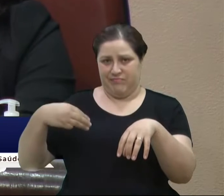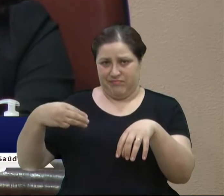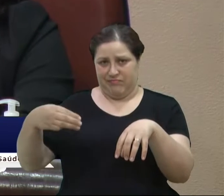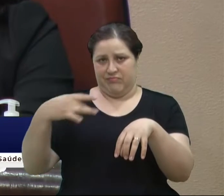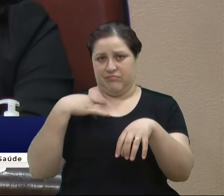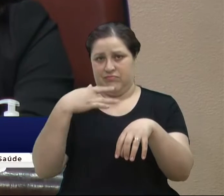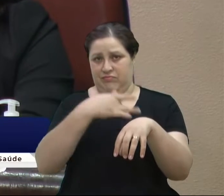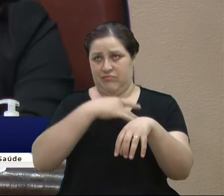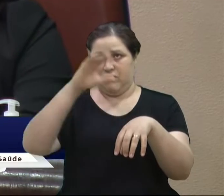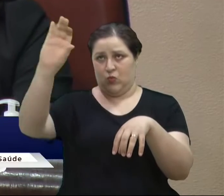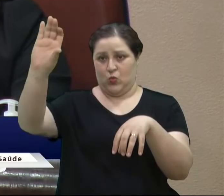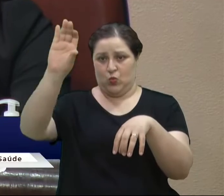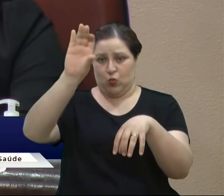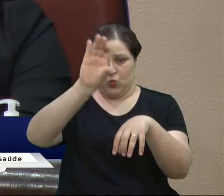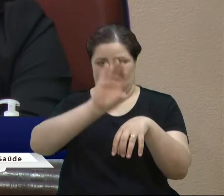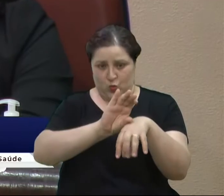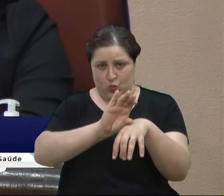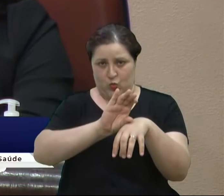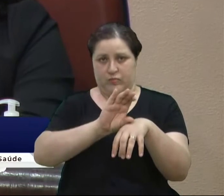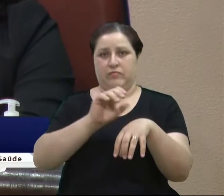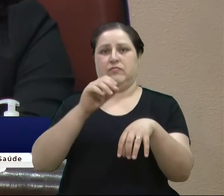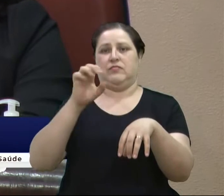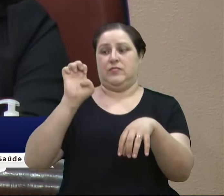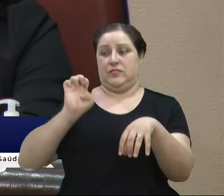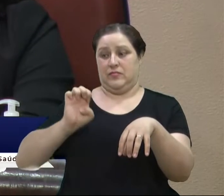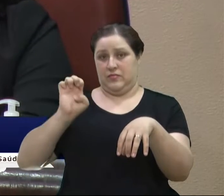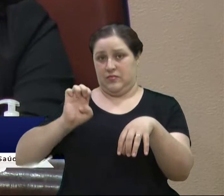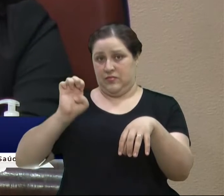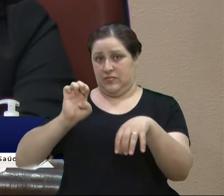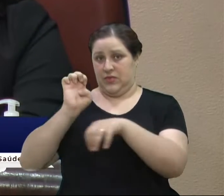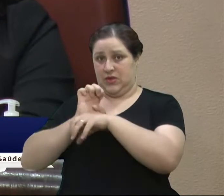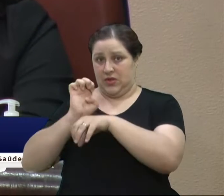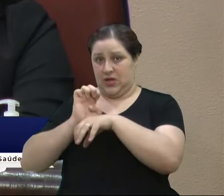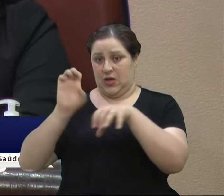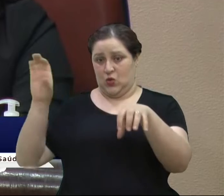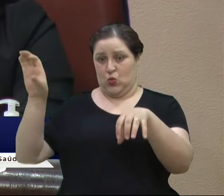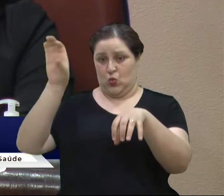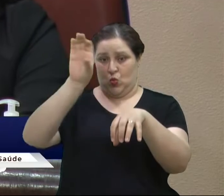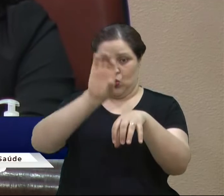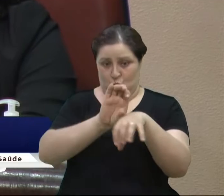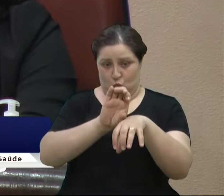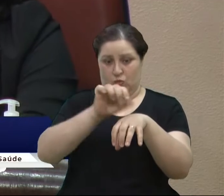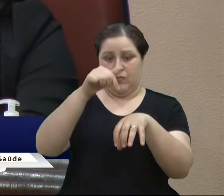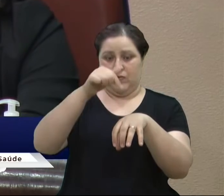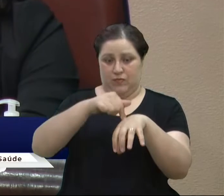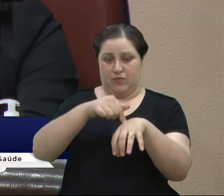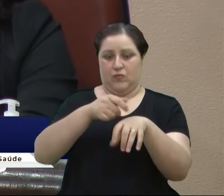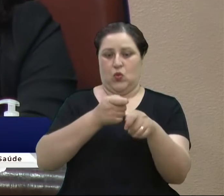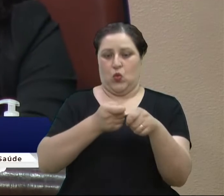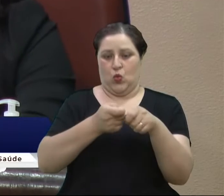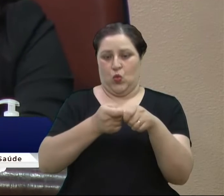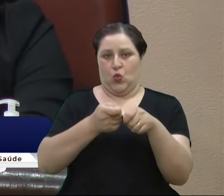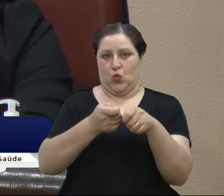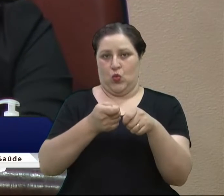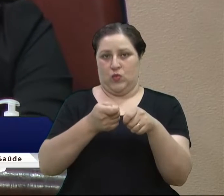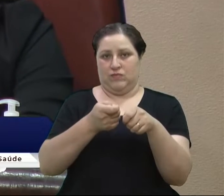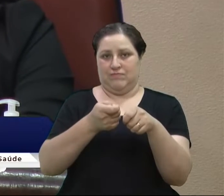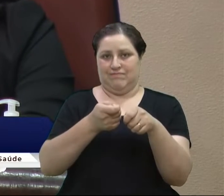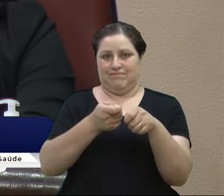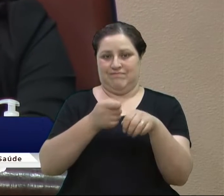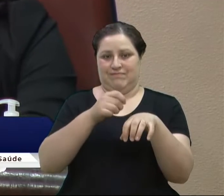do Rio Grande do Sul e é responsável pela gestão do serviço para todos os 49, para si e para os